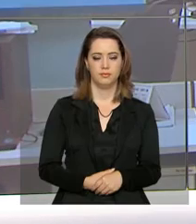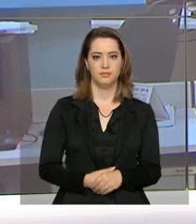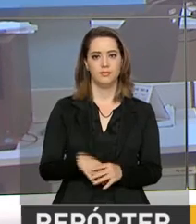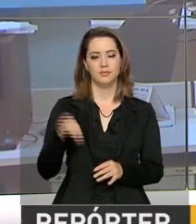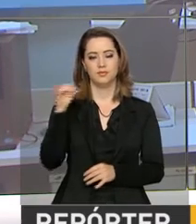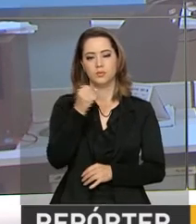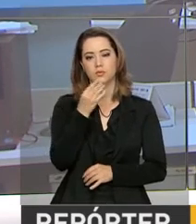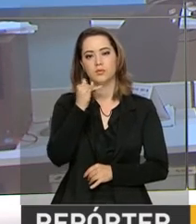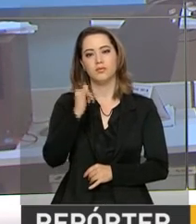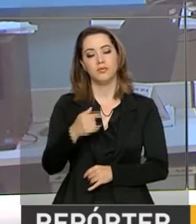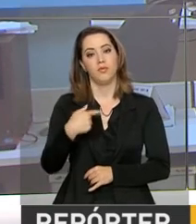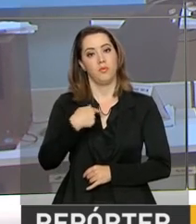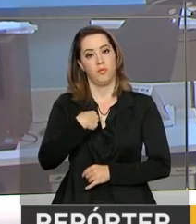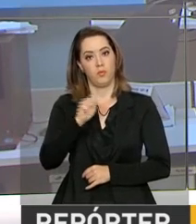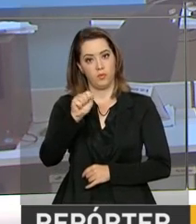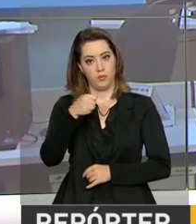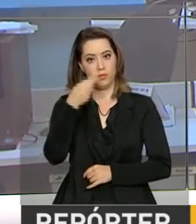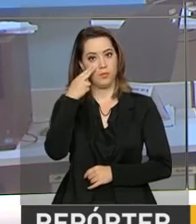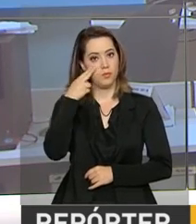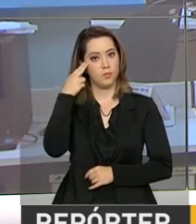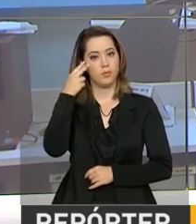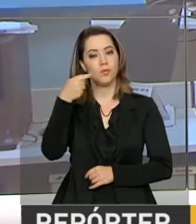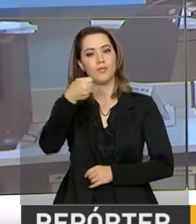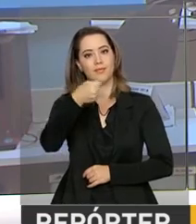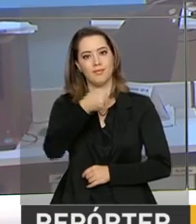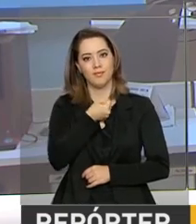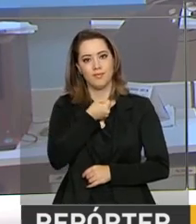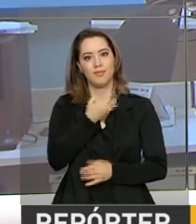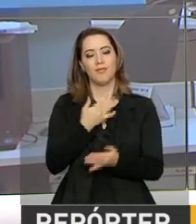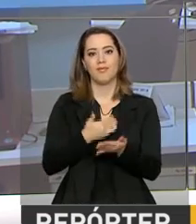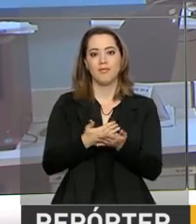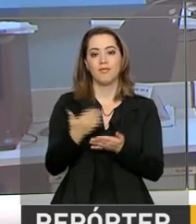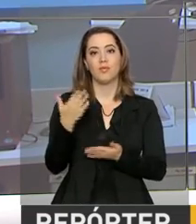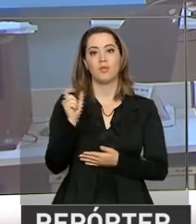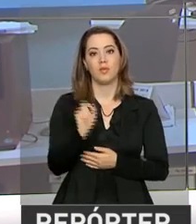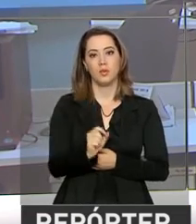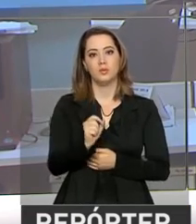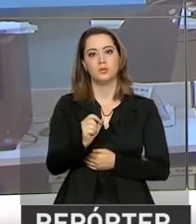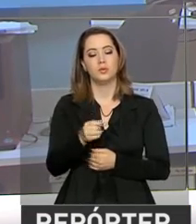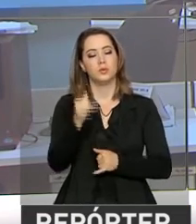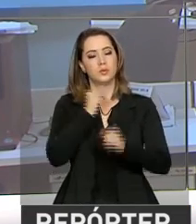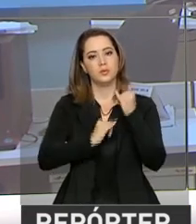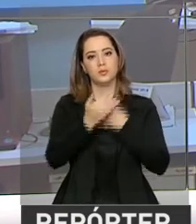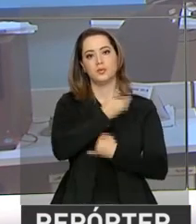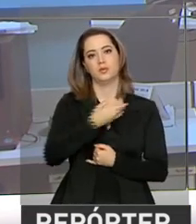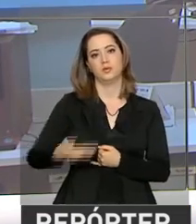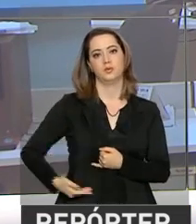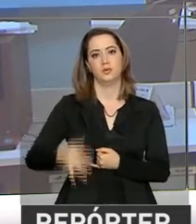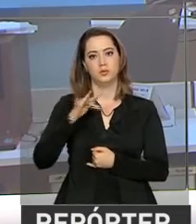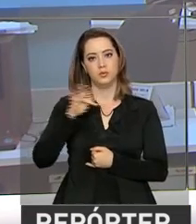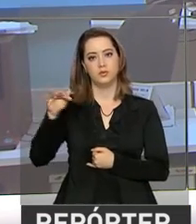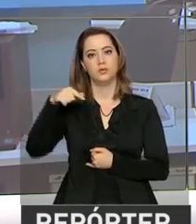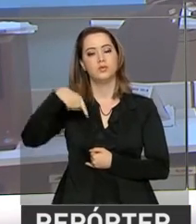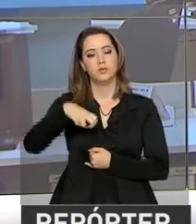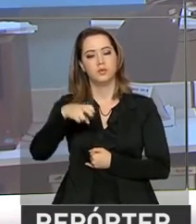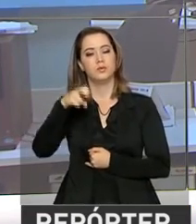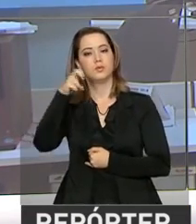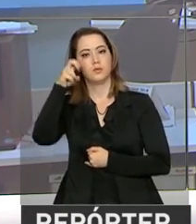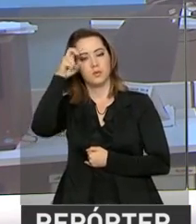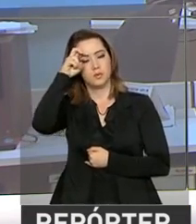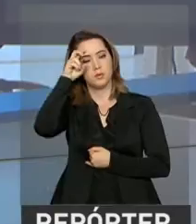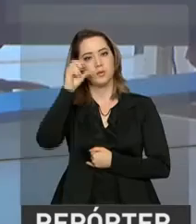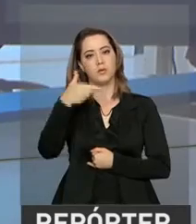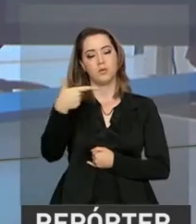Olá, bom dia. Eu sou Daniele Popov, o repórter NBR, está no ar com as notícias do governo federal desta quinta-feira, 28 de